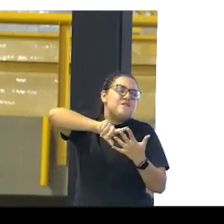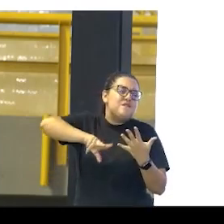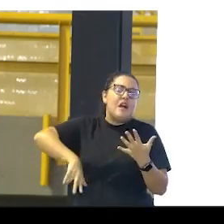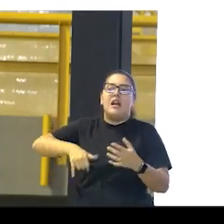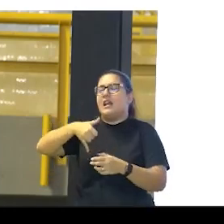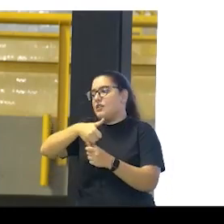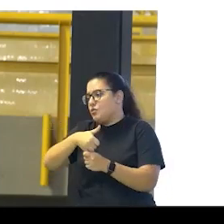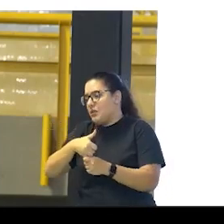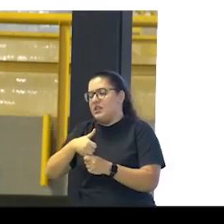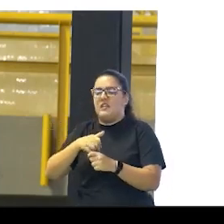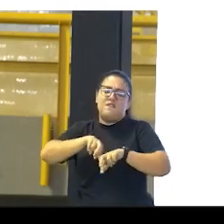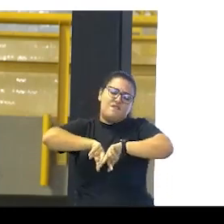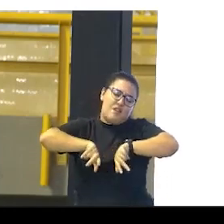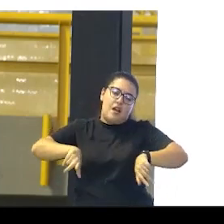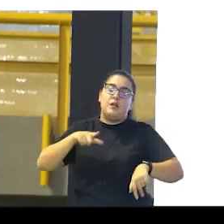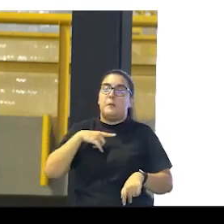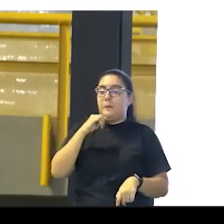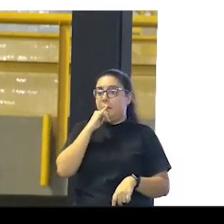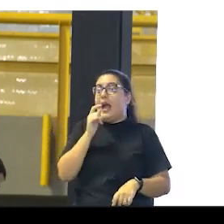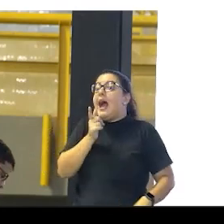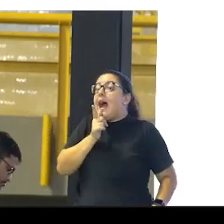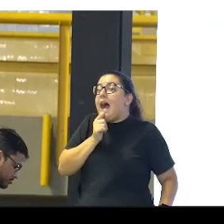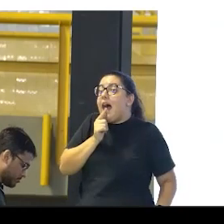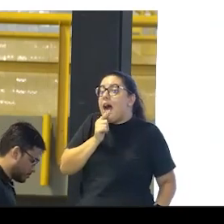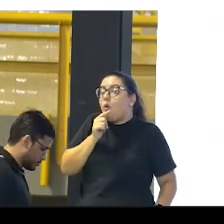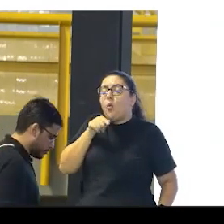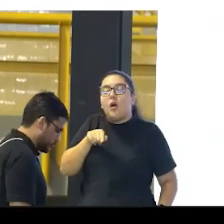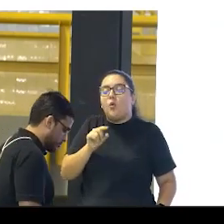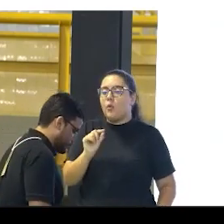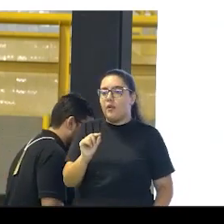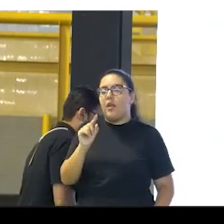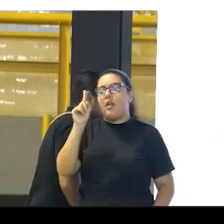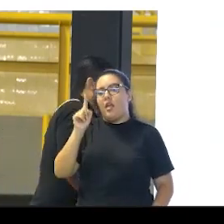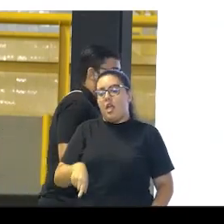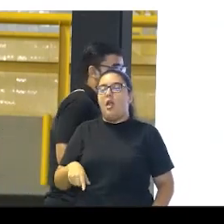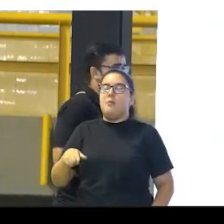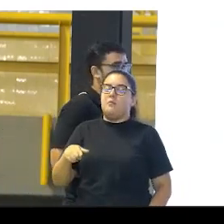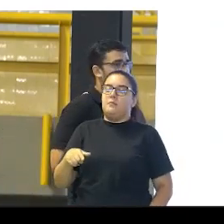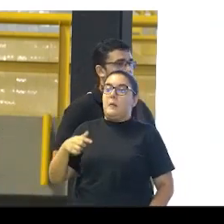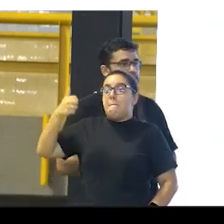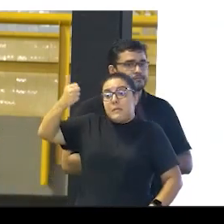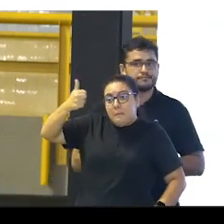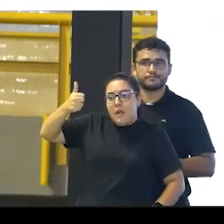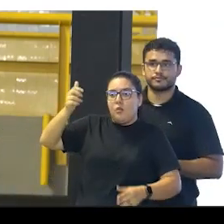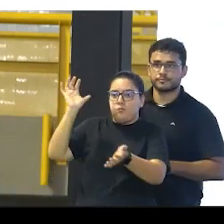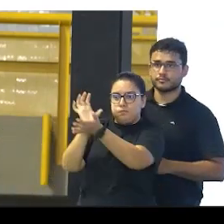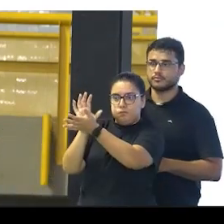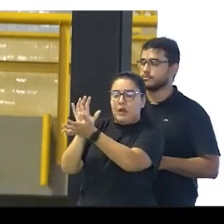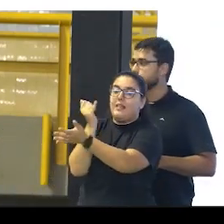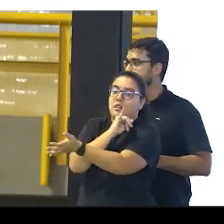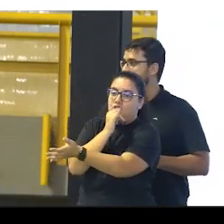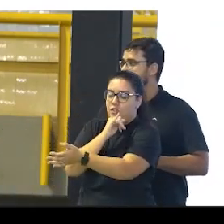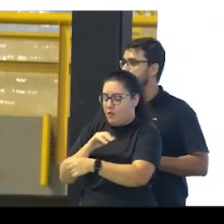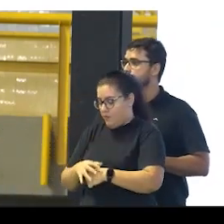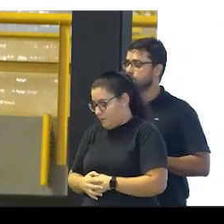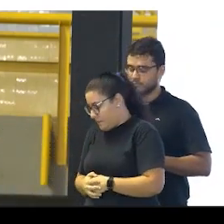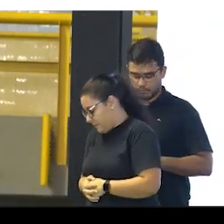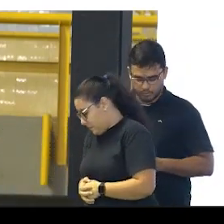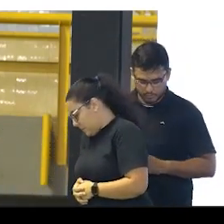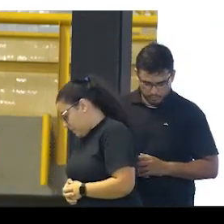fontes secundárias. A água é uma fonte primária.